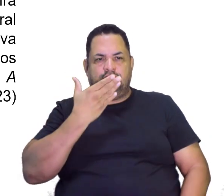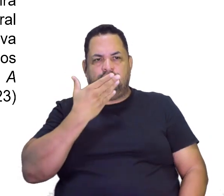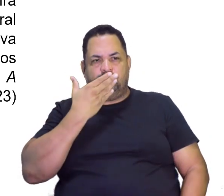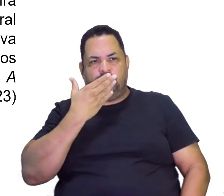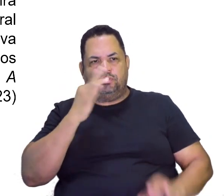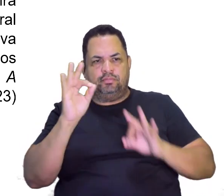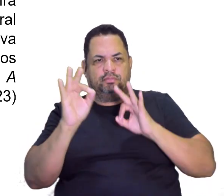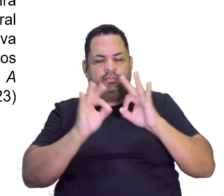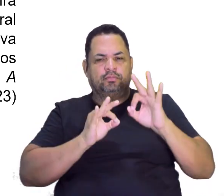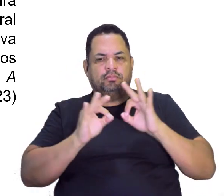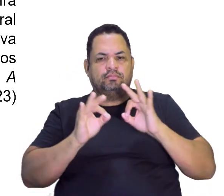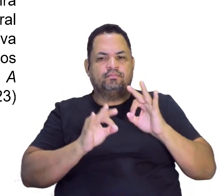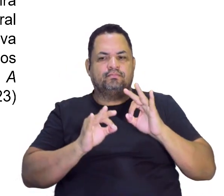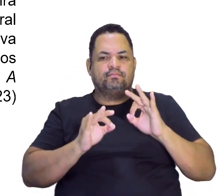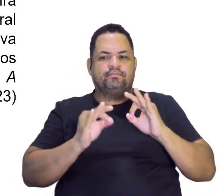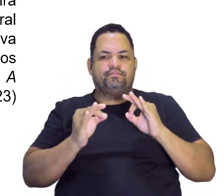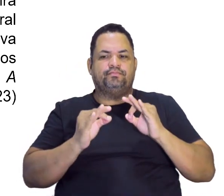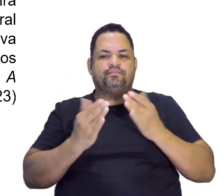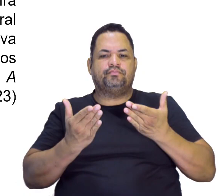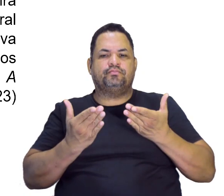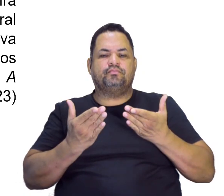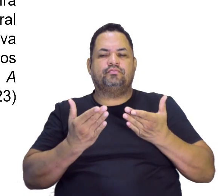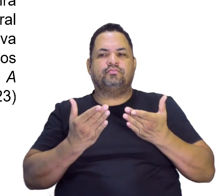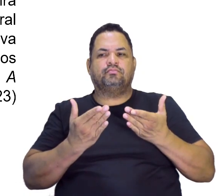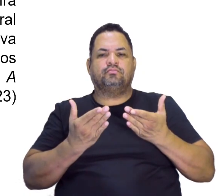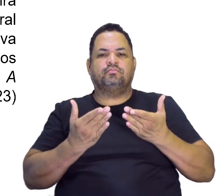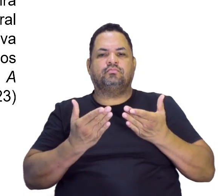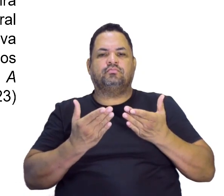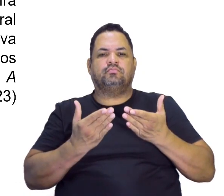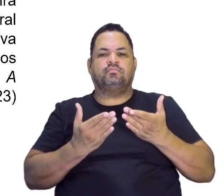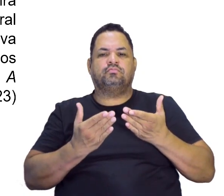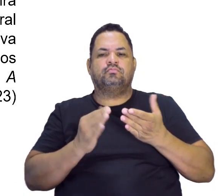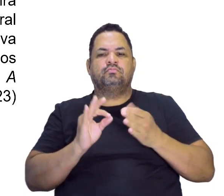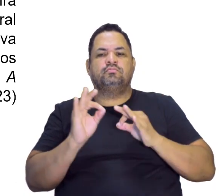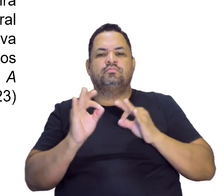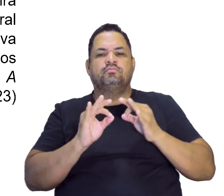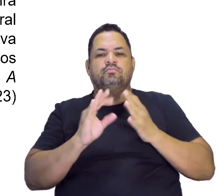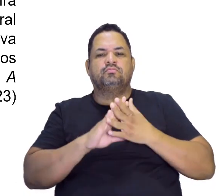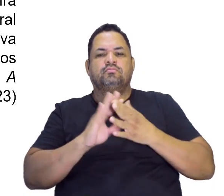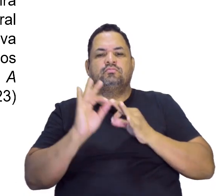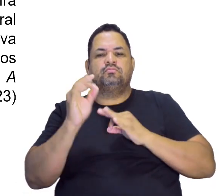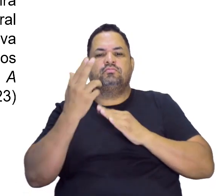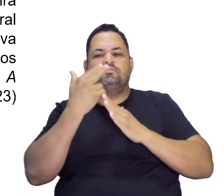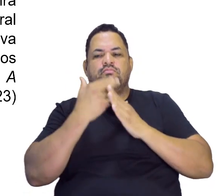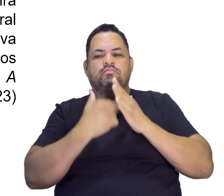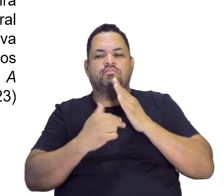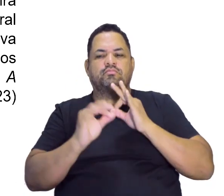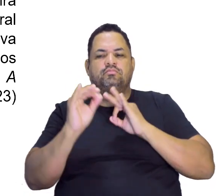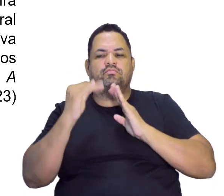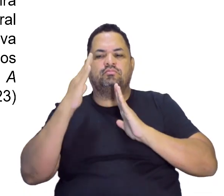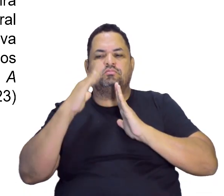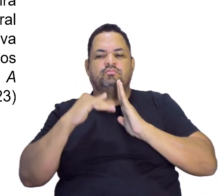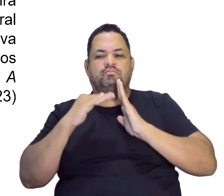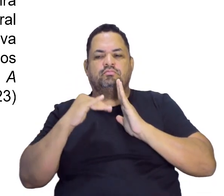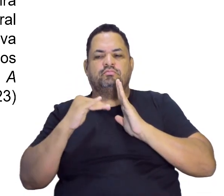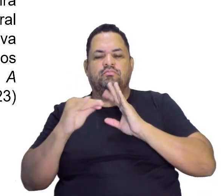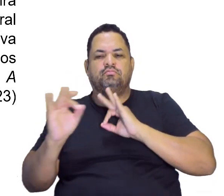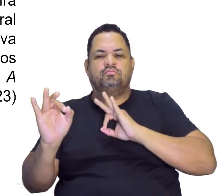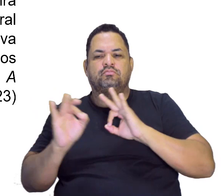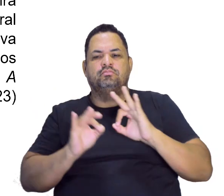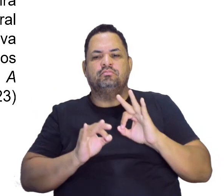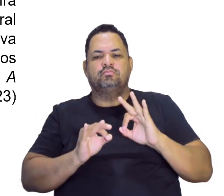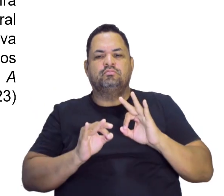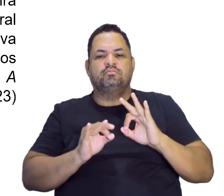tipos de São ess esse tipo de de de composição de colocação de de de